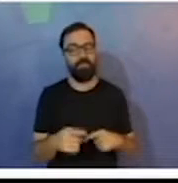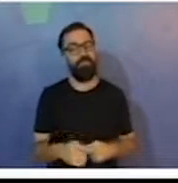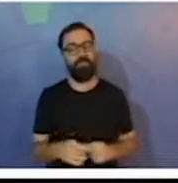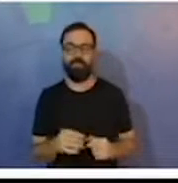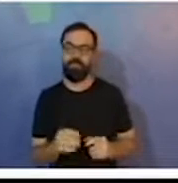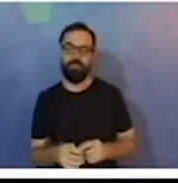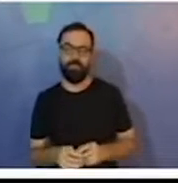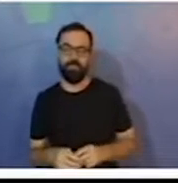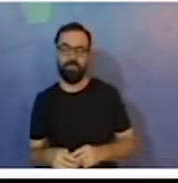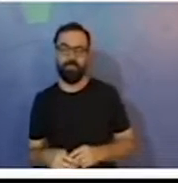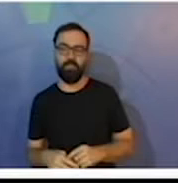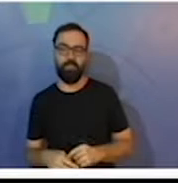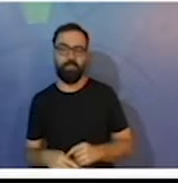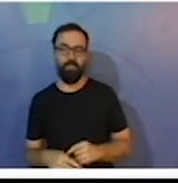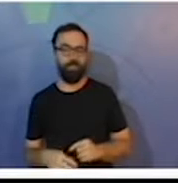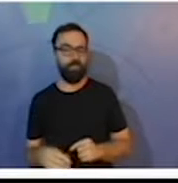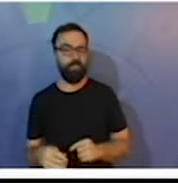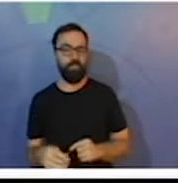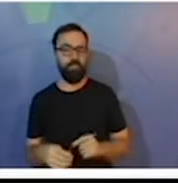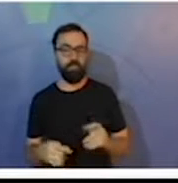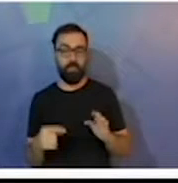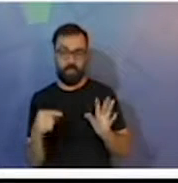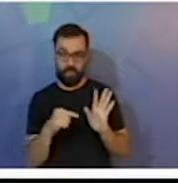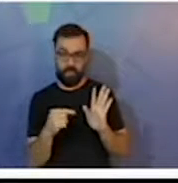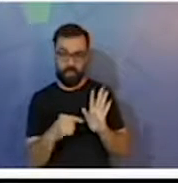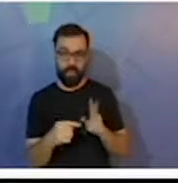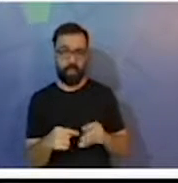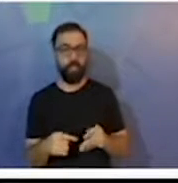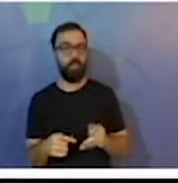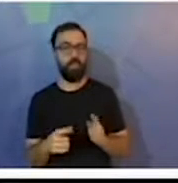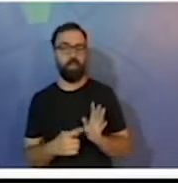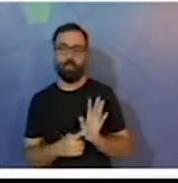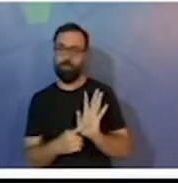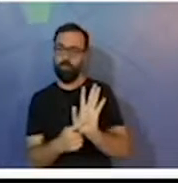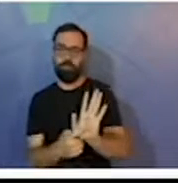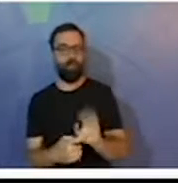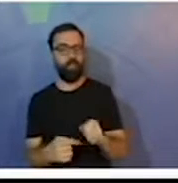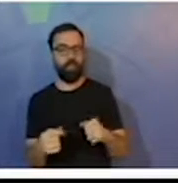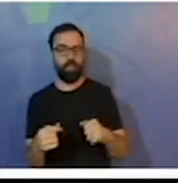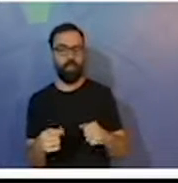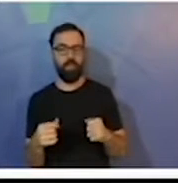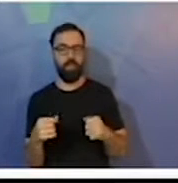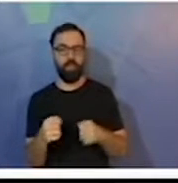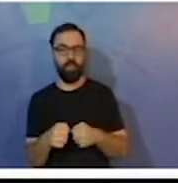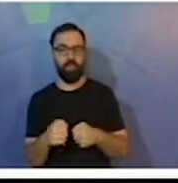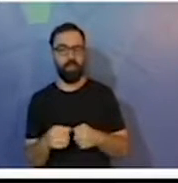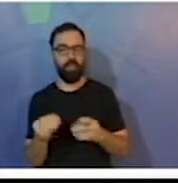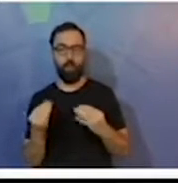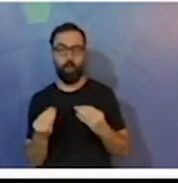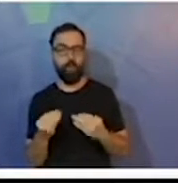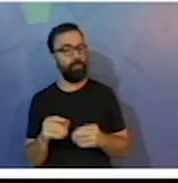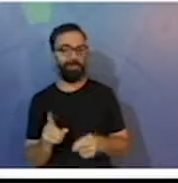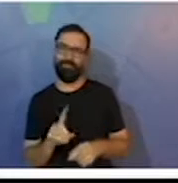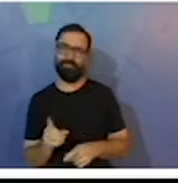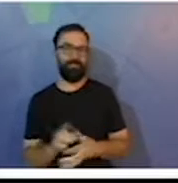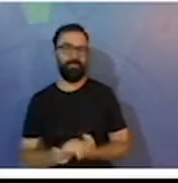uma lista ela não nos dar instruções de como fazer ela somente relaciona o que vamos precisar